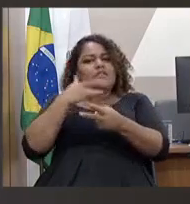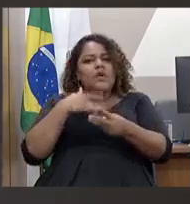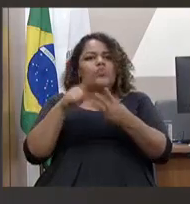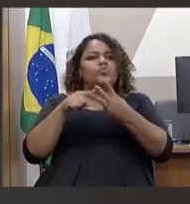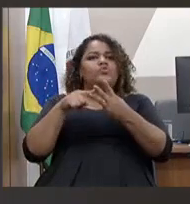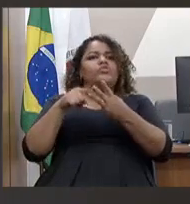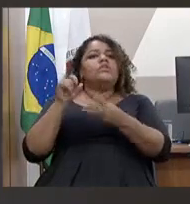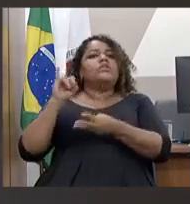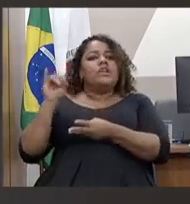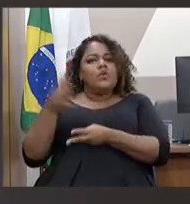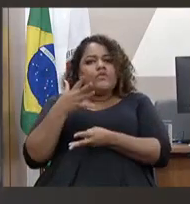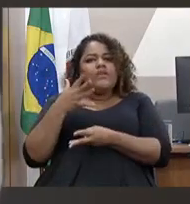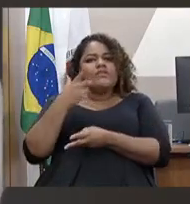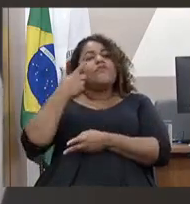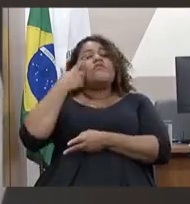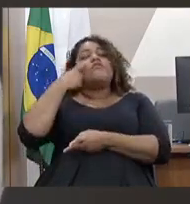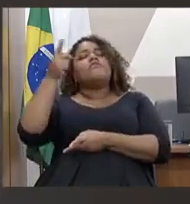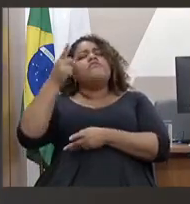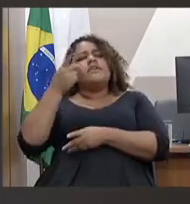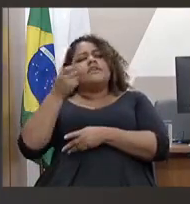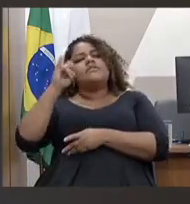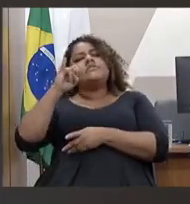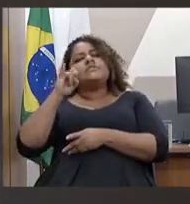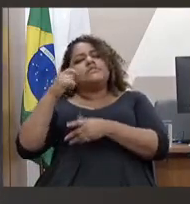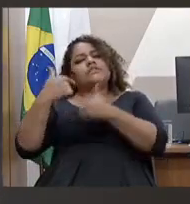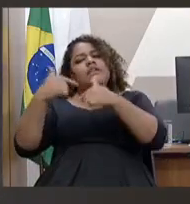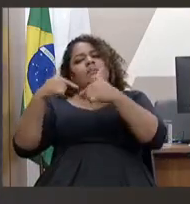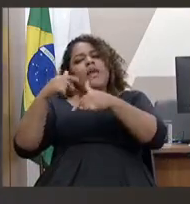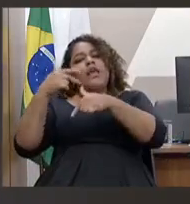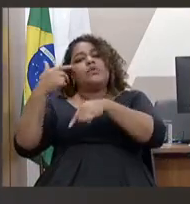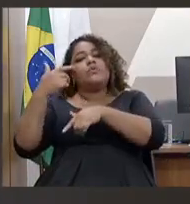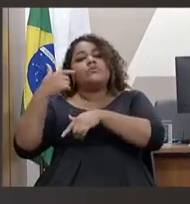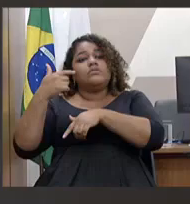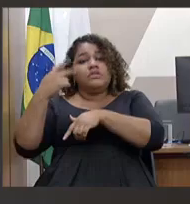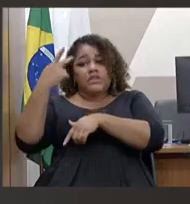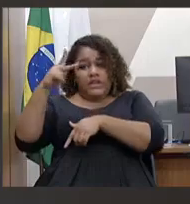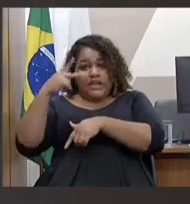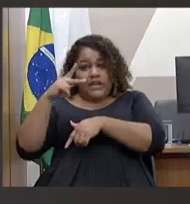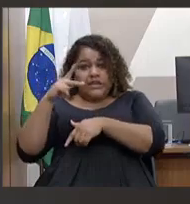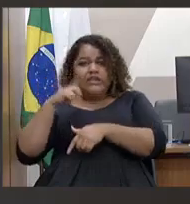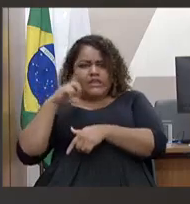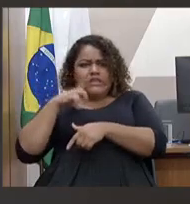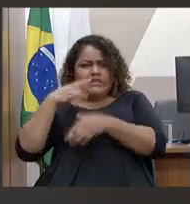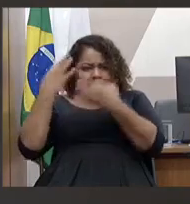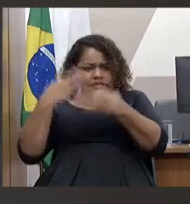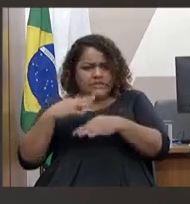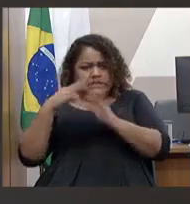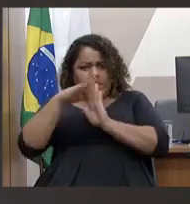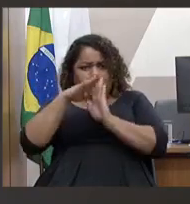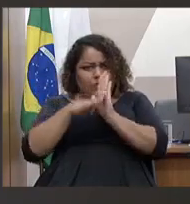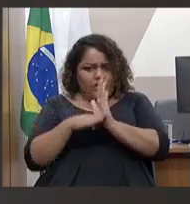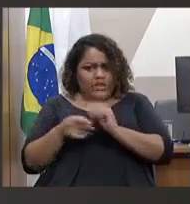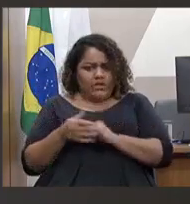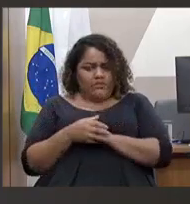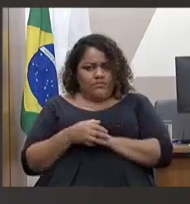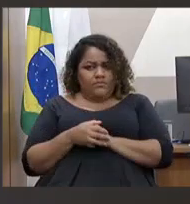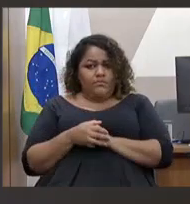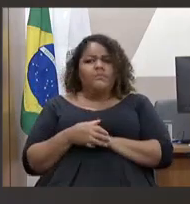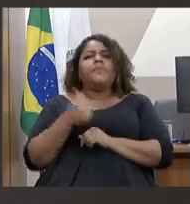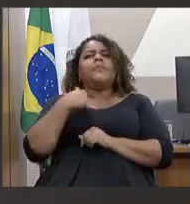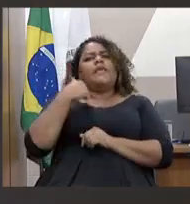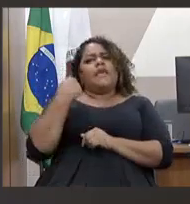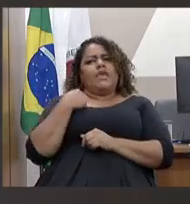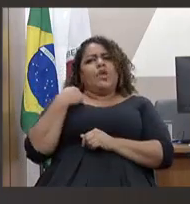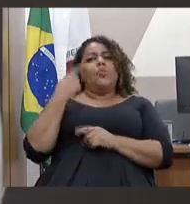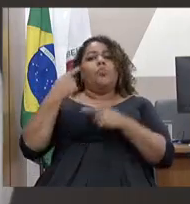e ver as condições do Trabalhador se se adequado não adianta eu como marceneiros e como político querer uma saúde boa querer